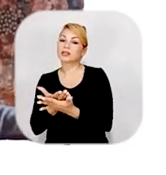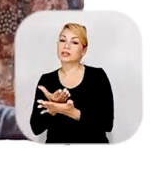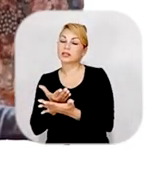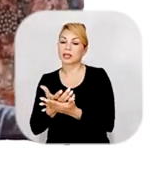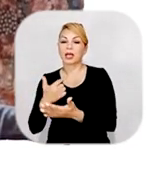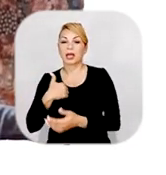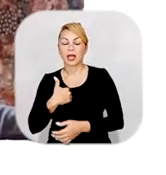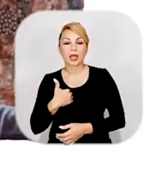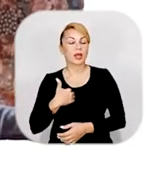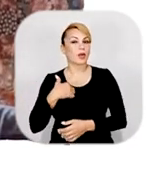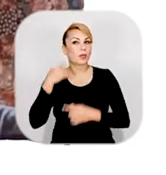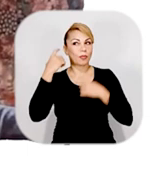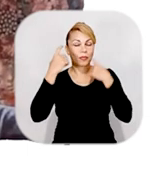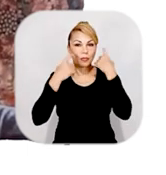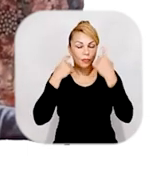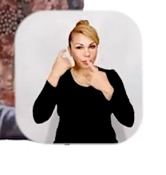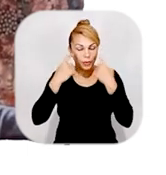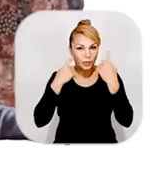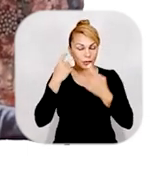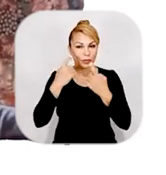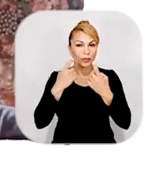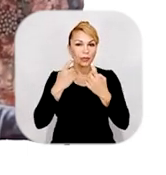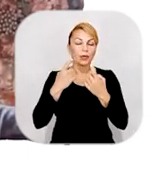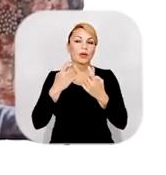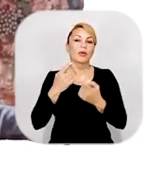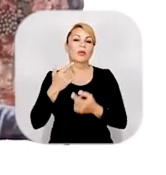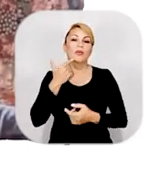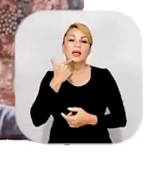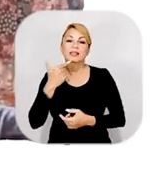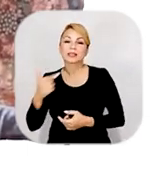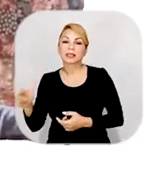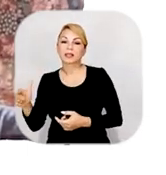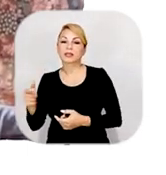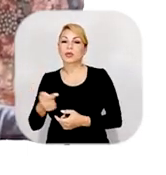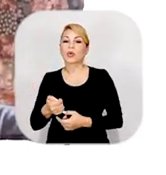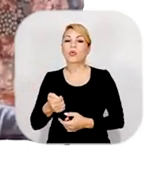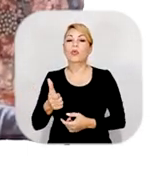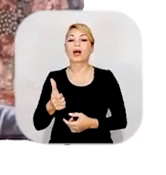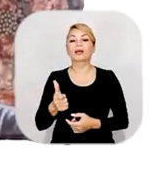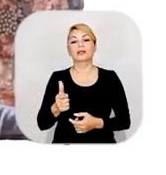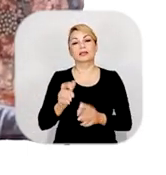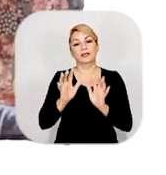as línguas que estão na beira da extinção. Muitas vezes,